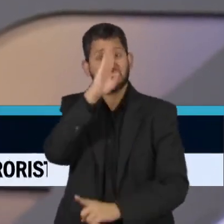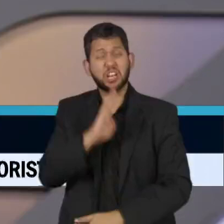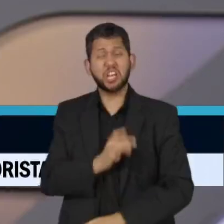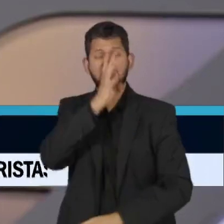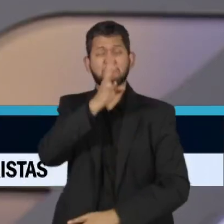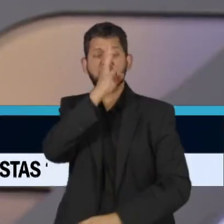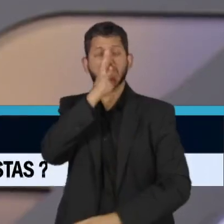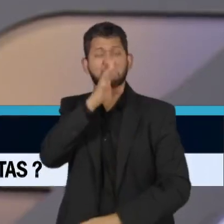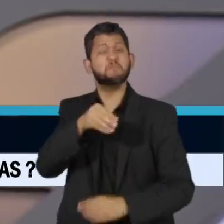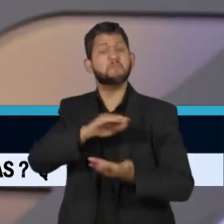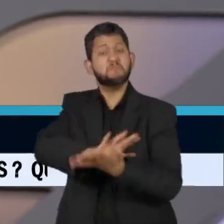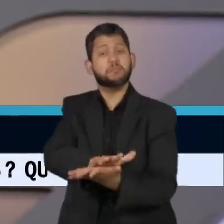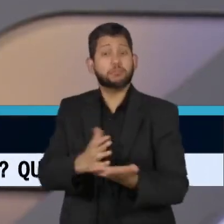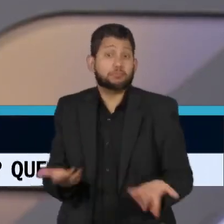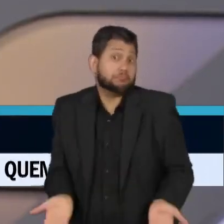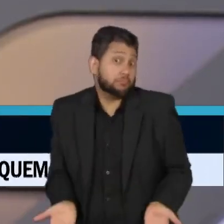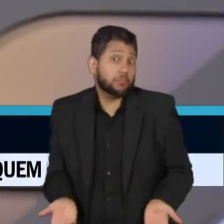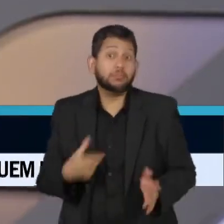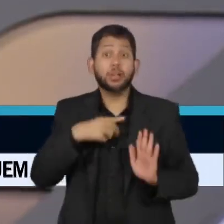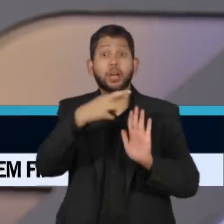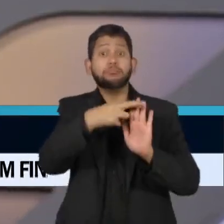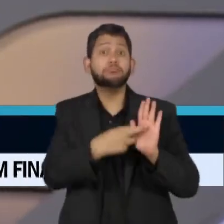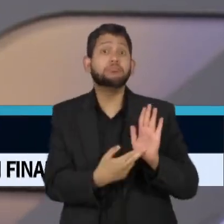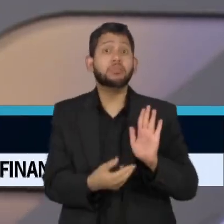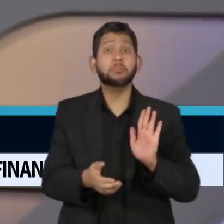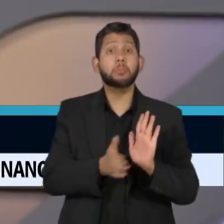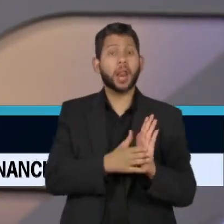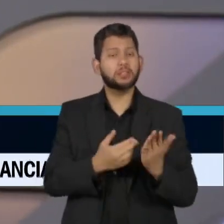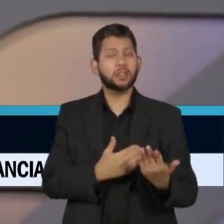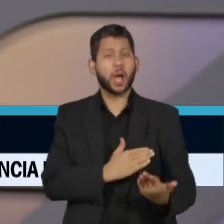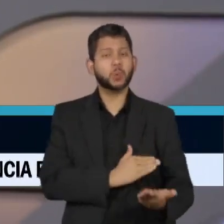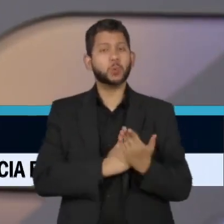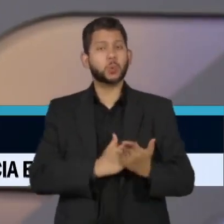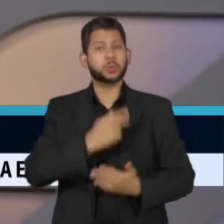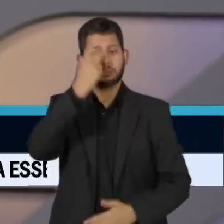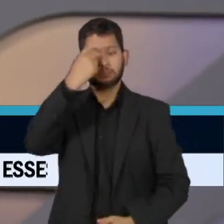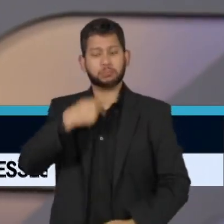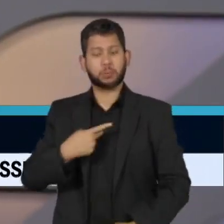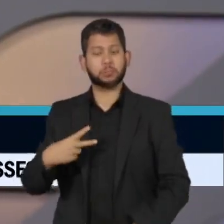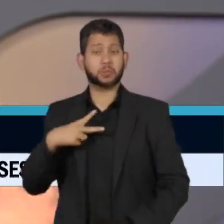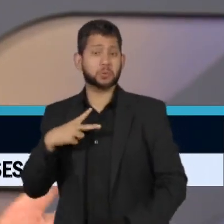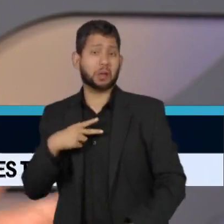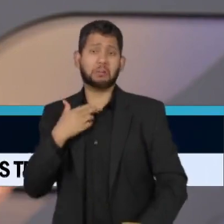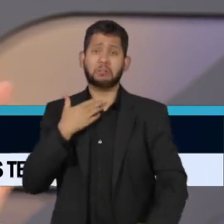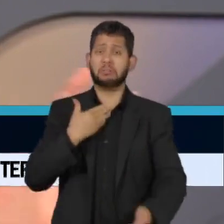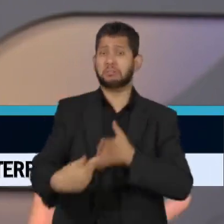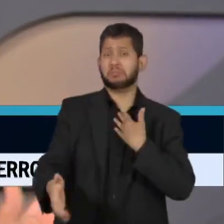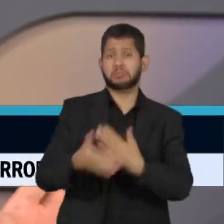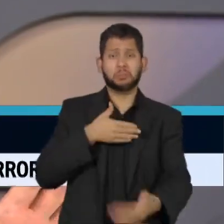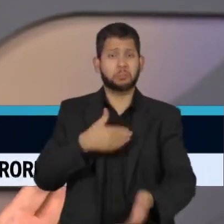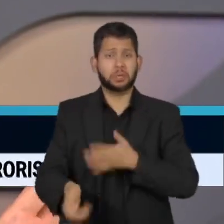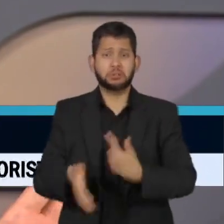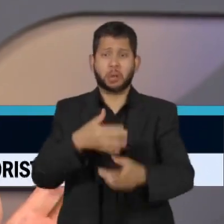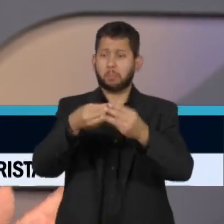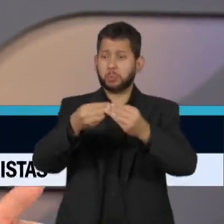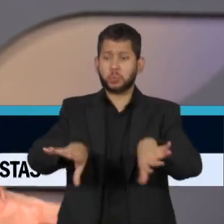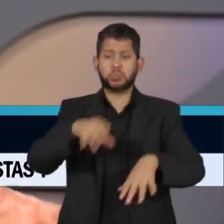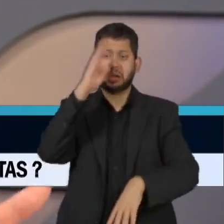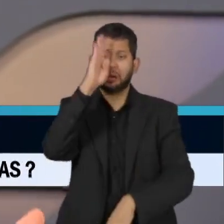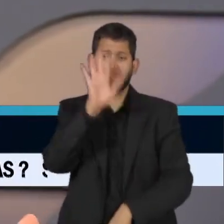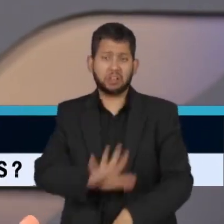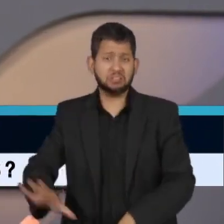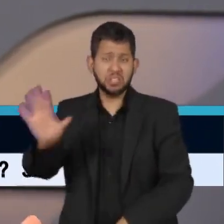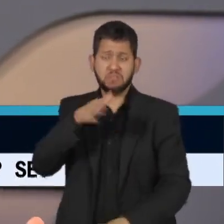como todo algumas medidas que o beneficiam pessoalmente Independente de prejudicarem o resto da nação